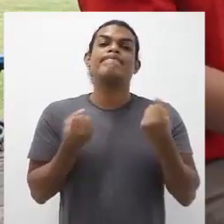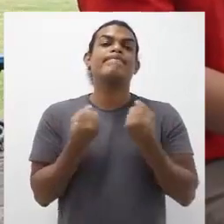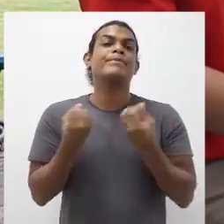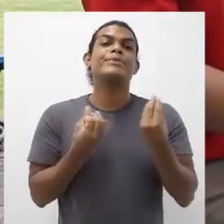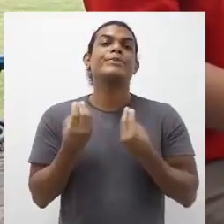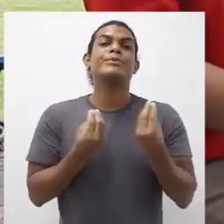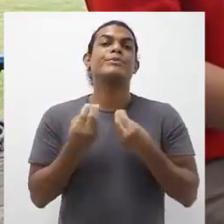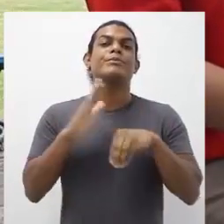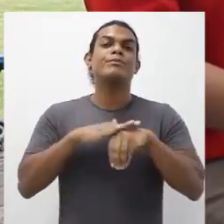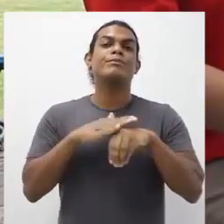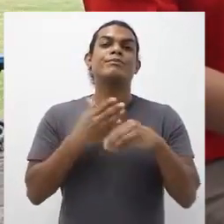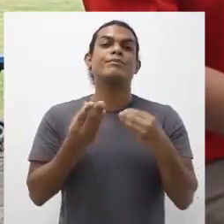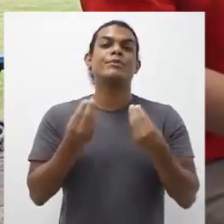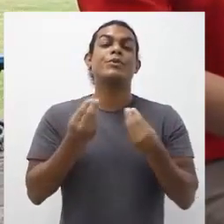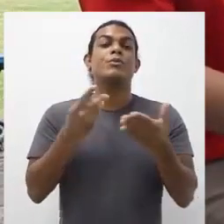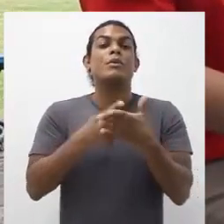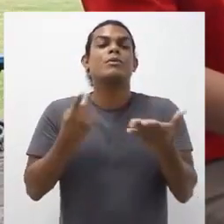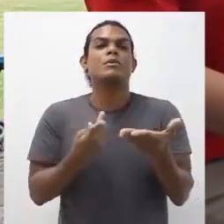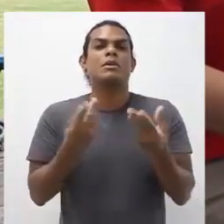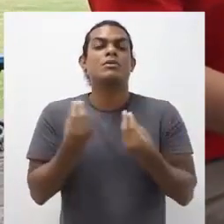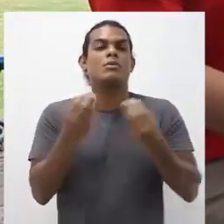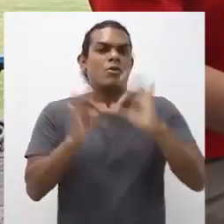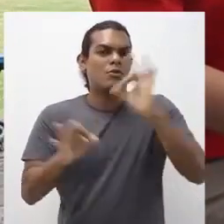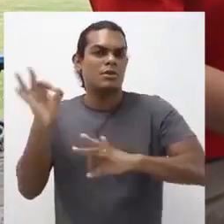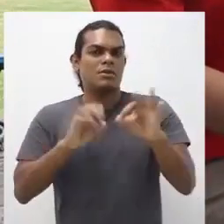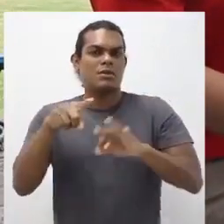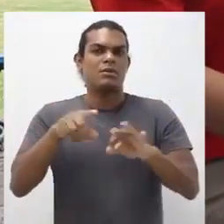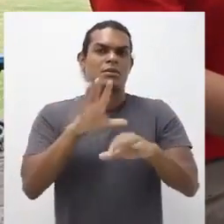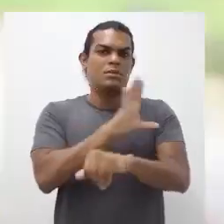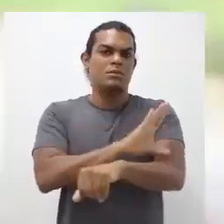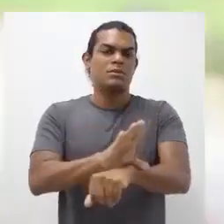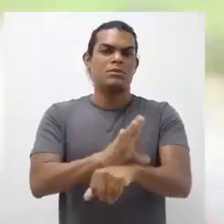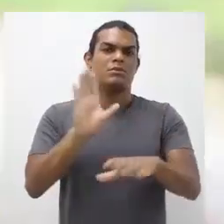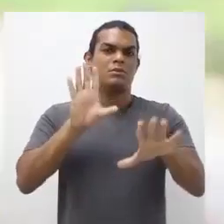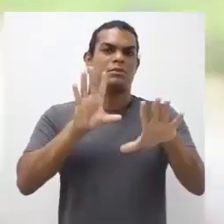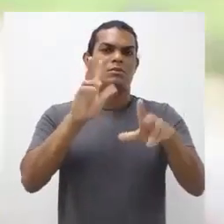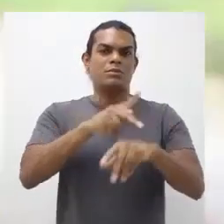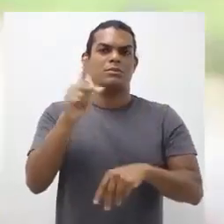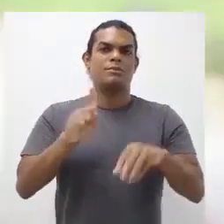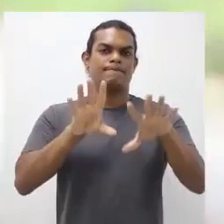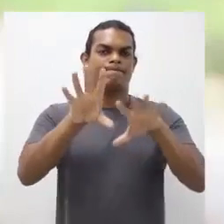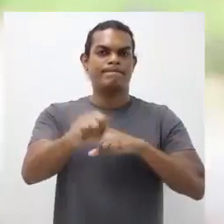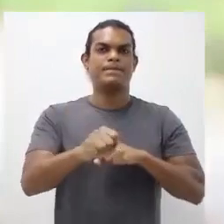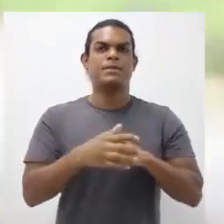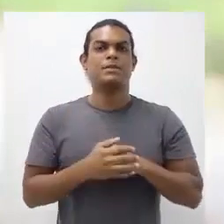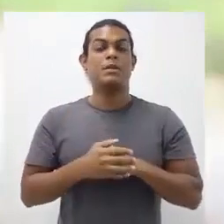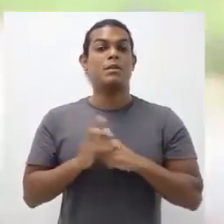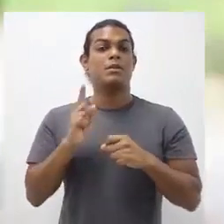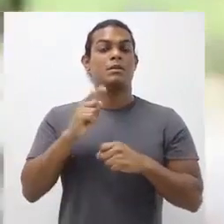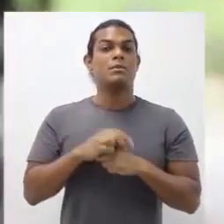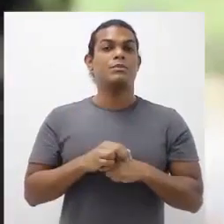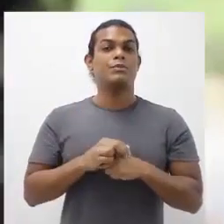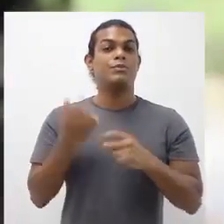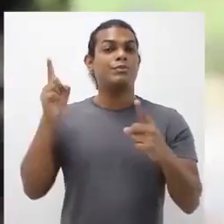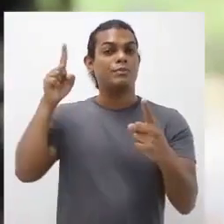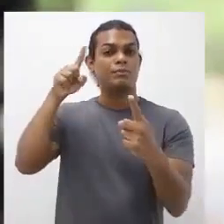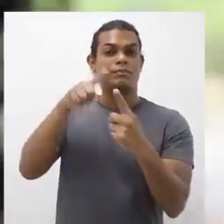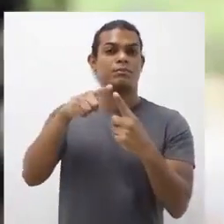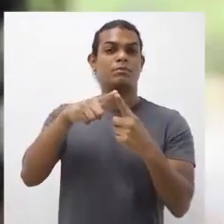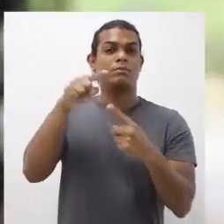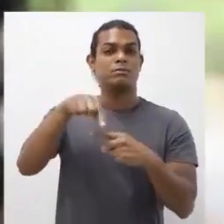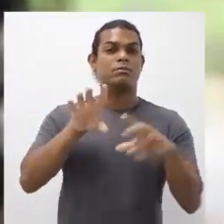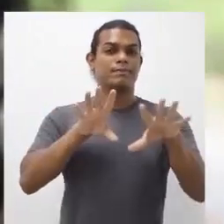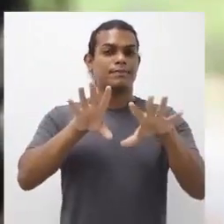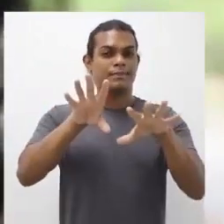como é que acontece essa formação de professores para o uso de dispositivos móveis. O primeiro objetivo em nossa atuação enquanto